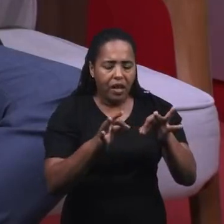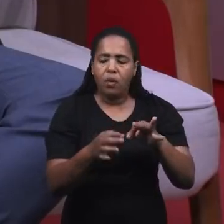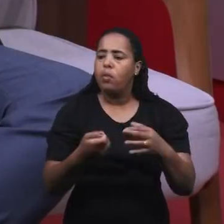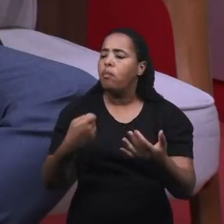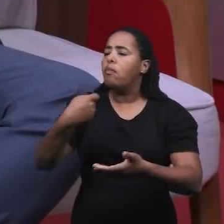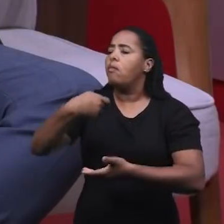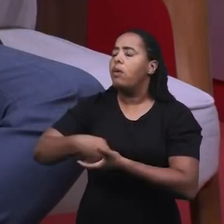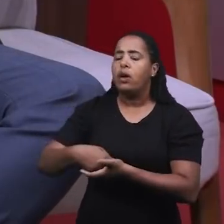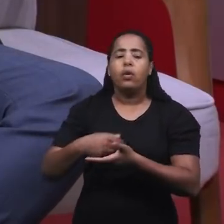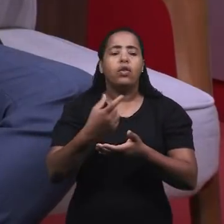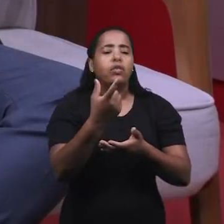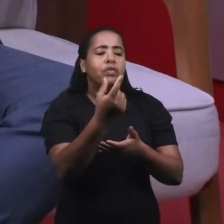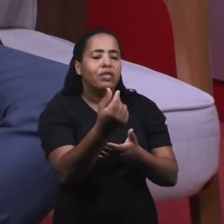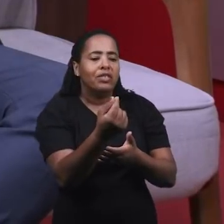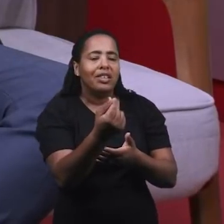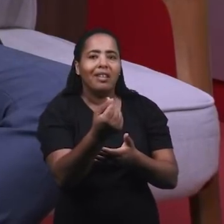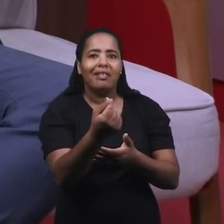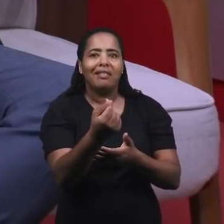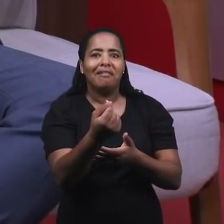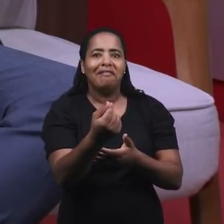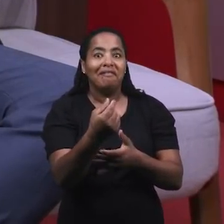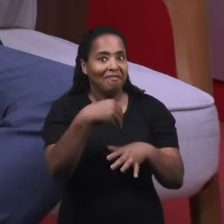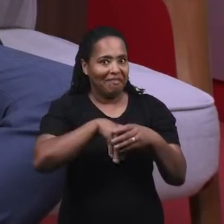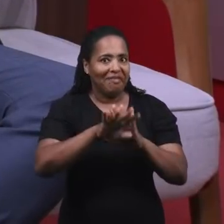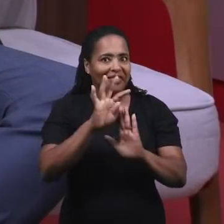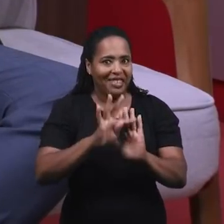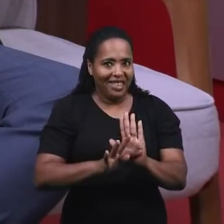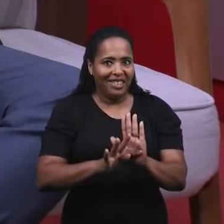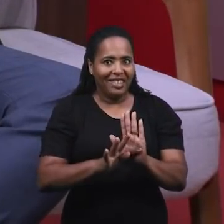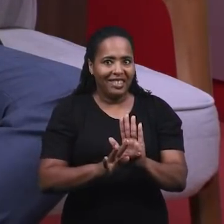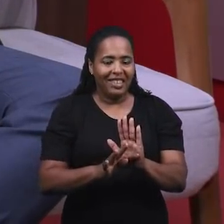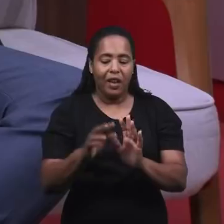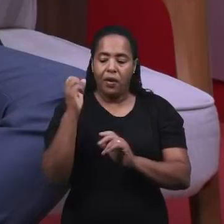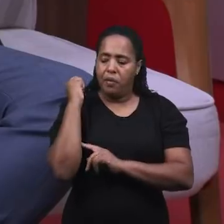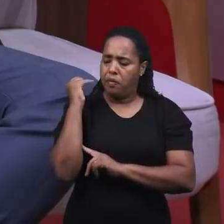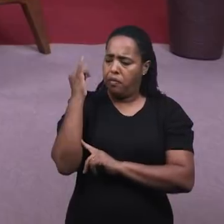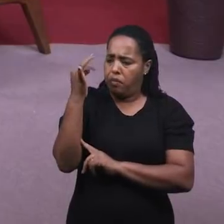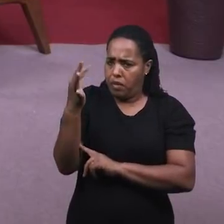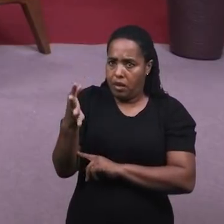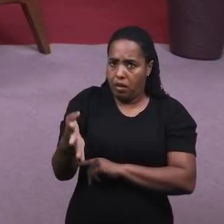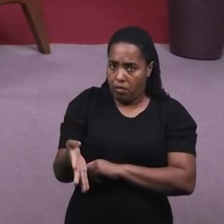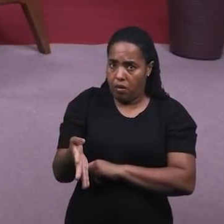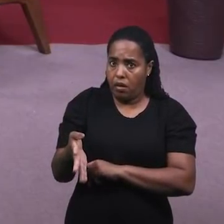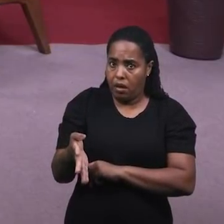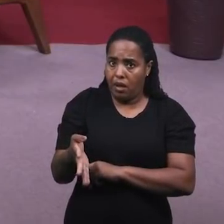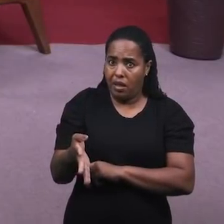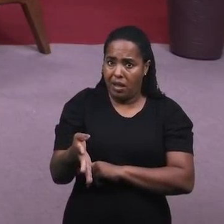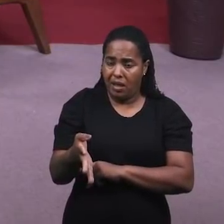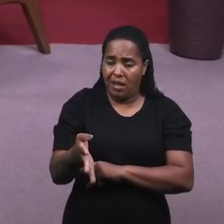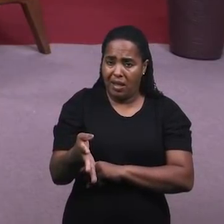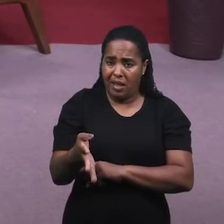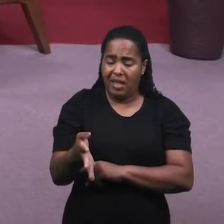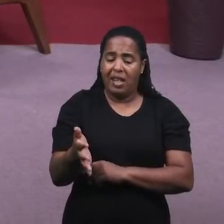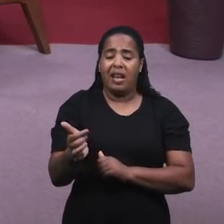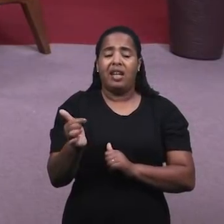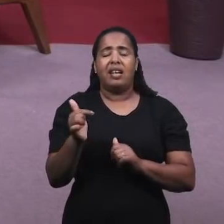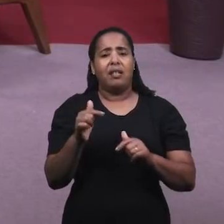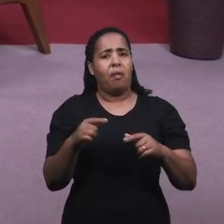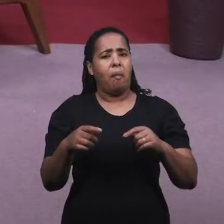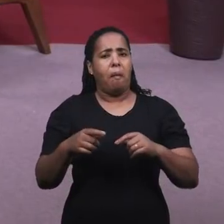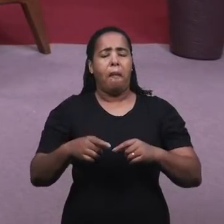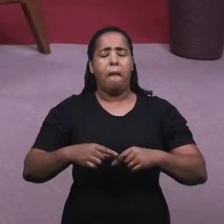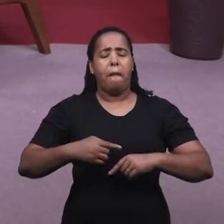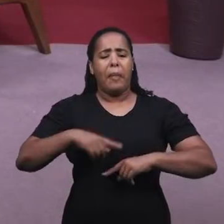dinheiro. É a expressão monetária que está no texto. O da madrugada, ou seja, quem trabalhou horas a fio,